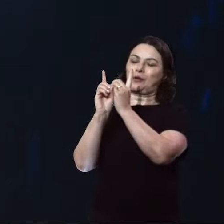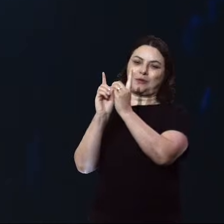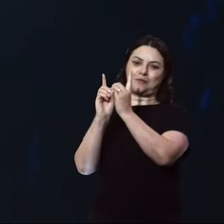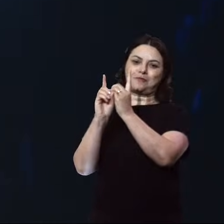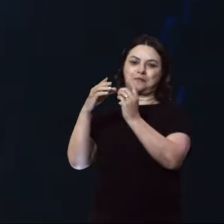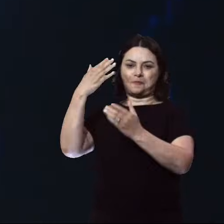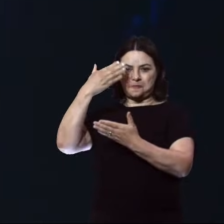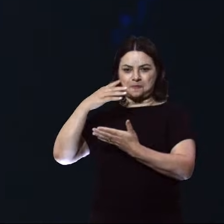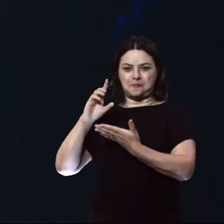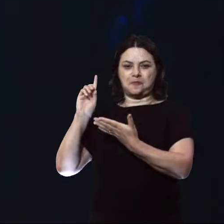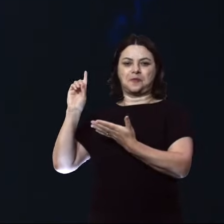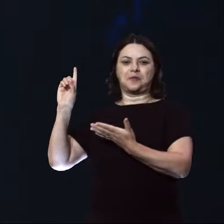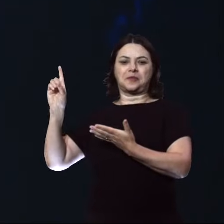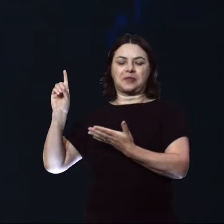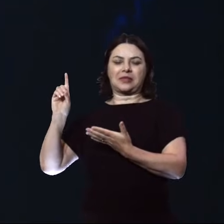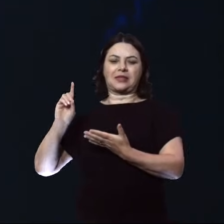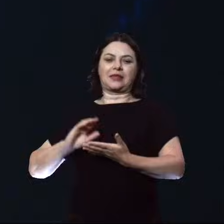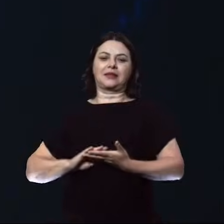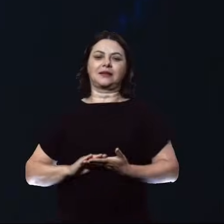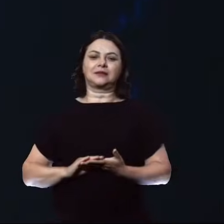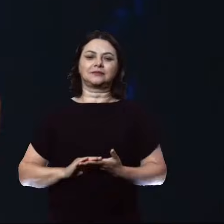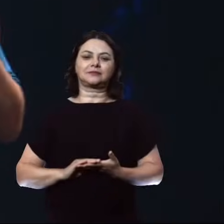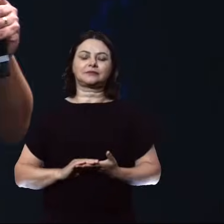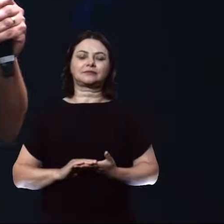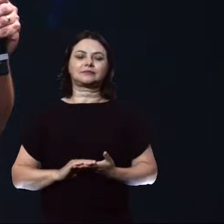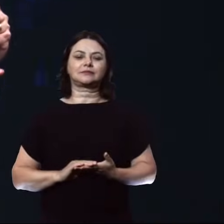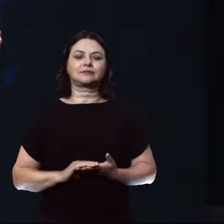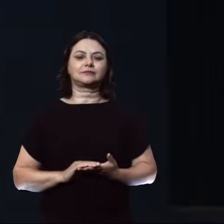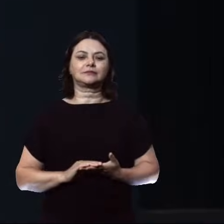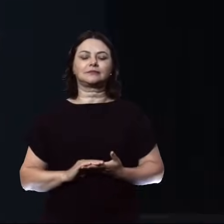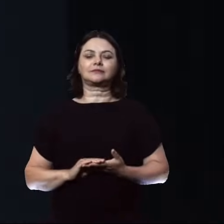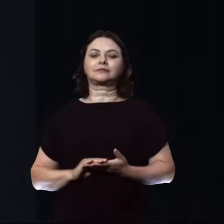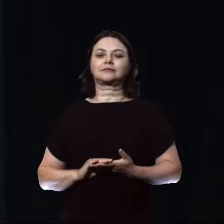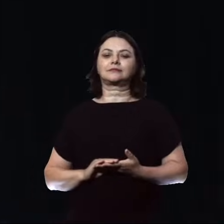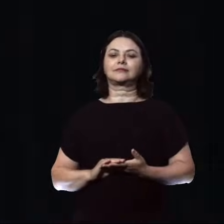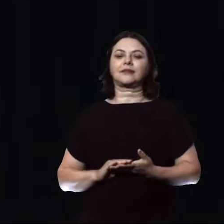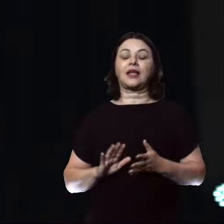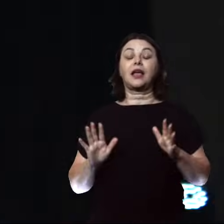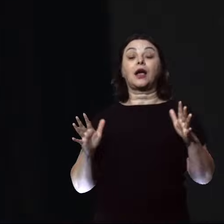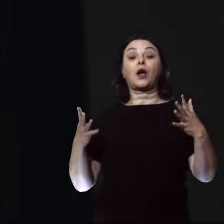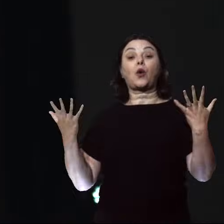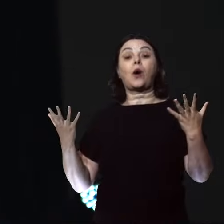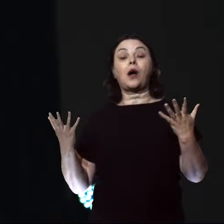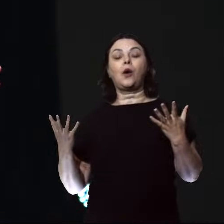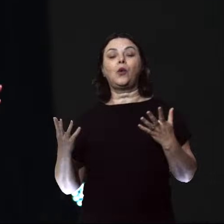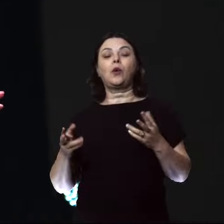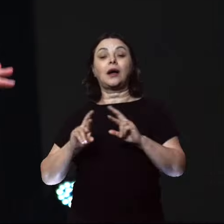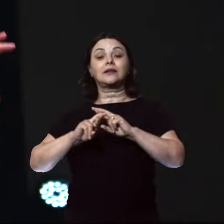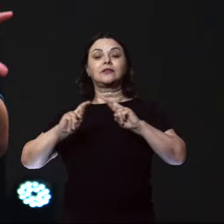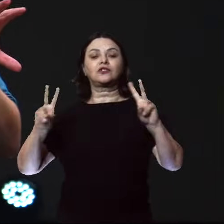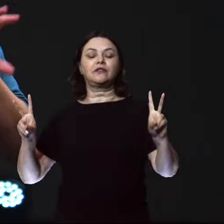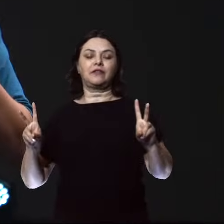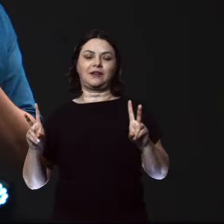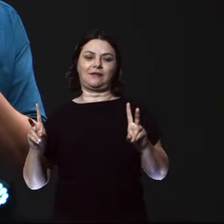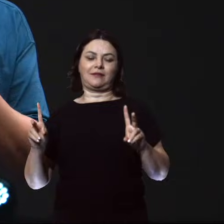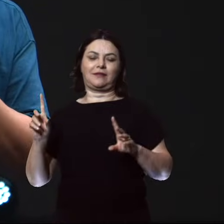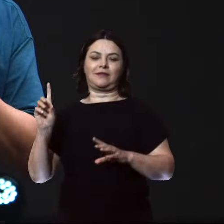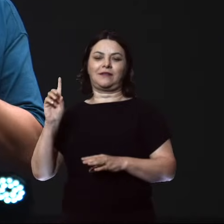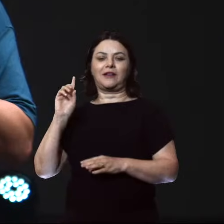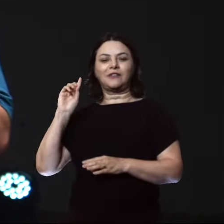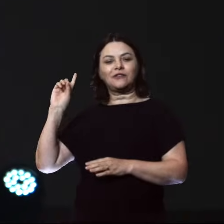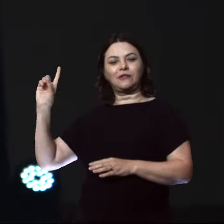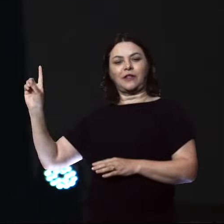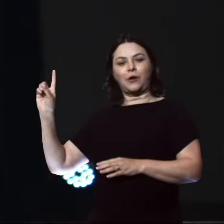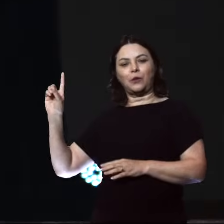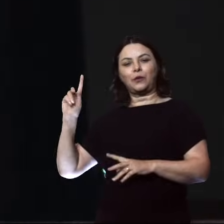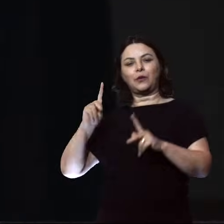estava. Sabe qual a diferença entre Moisés e o povo? Moisés conhecia a Deus de uma forma que o povo não